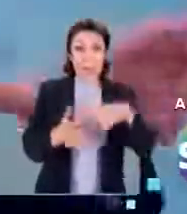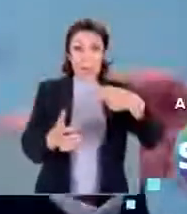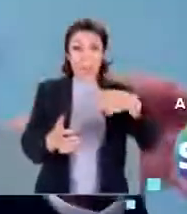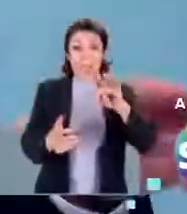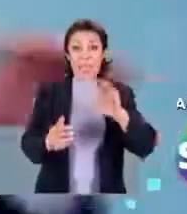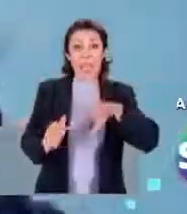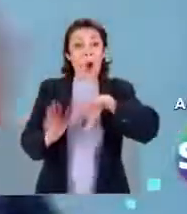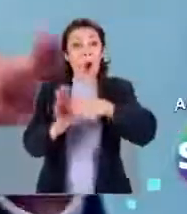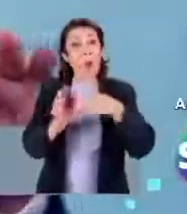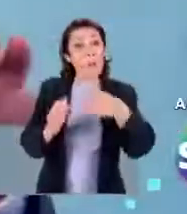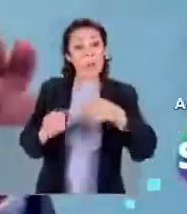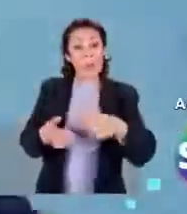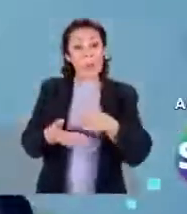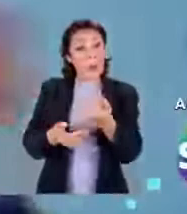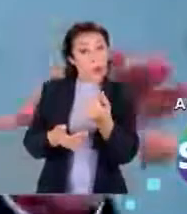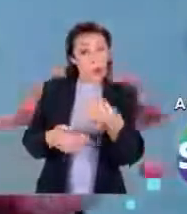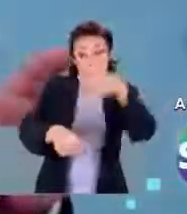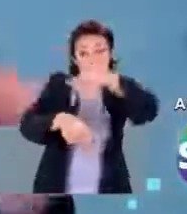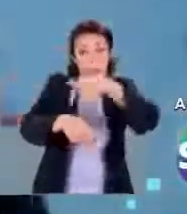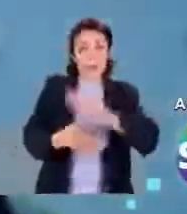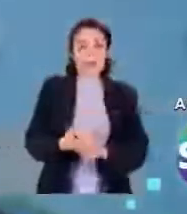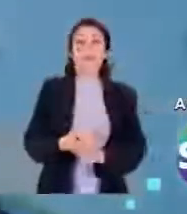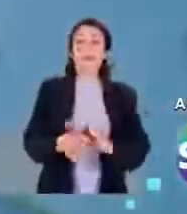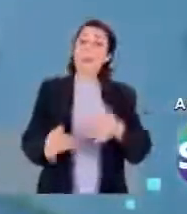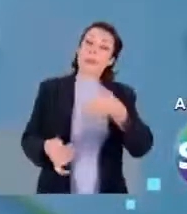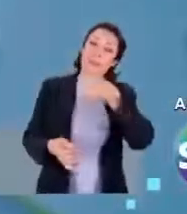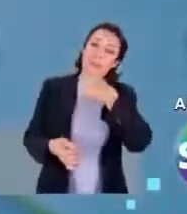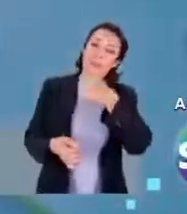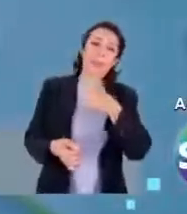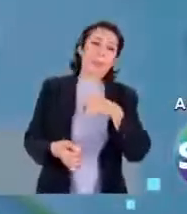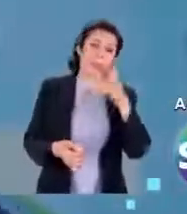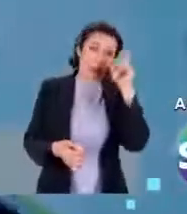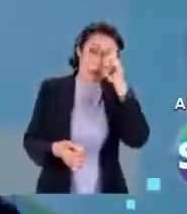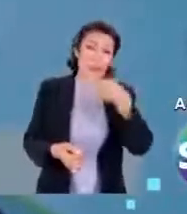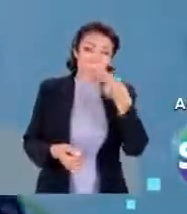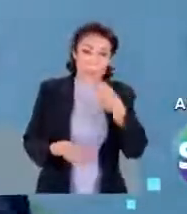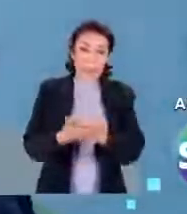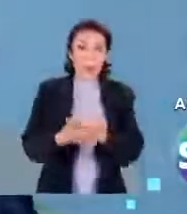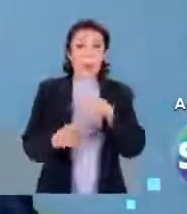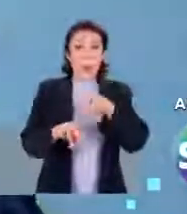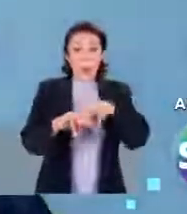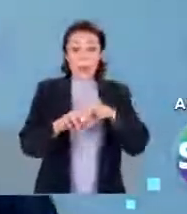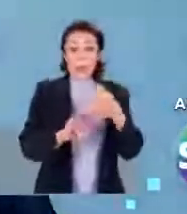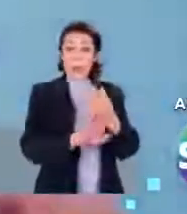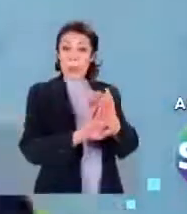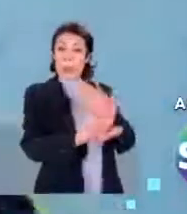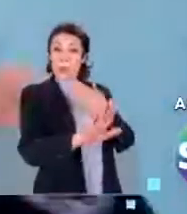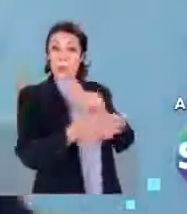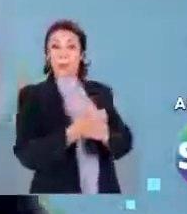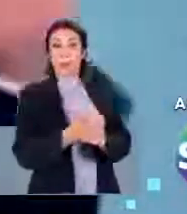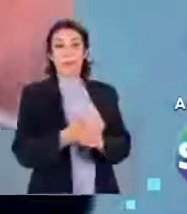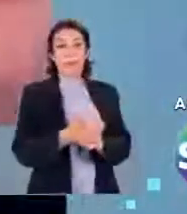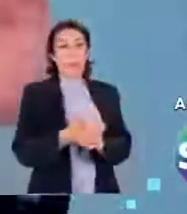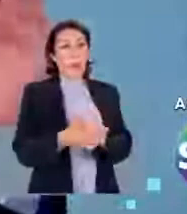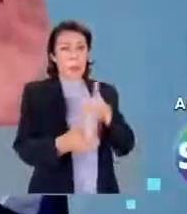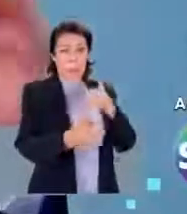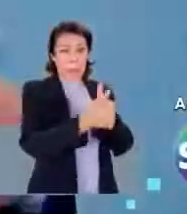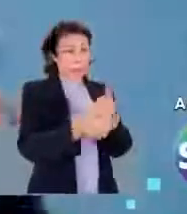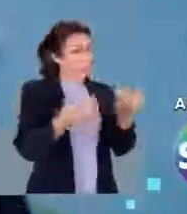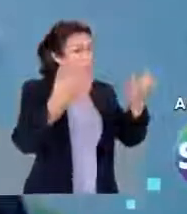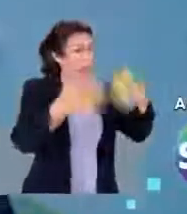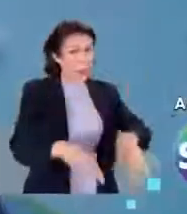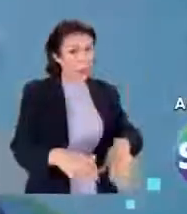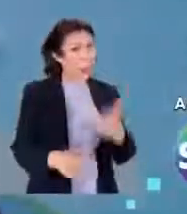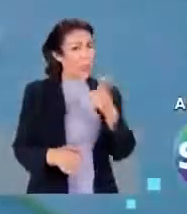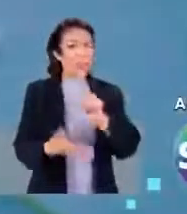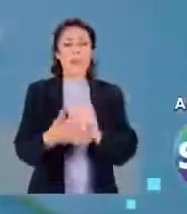criminosa tem umas exceções tem mas infelizmente é duro de eu dizer isso e é por isso que eu me afastei para nunca mais chegar perto dessa gente